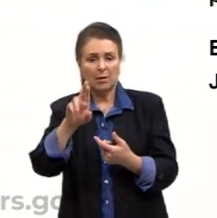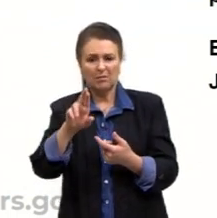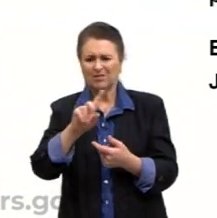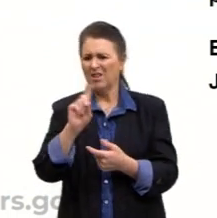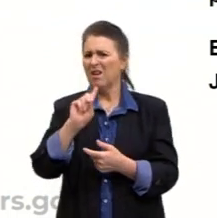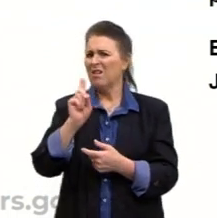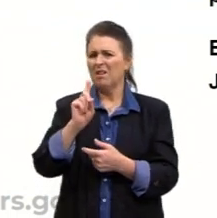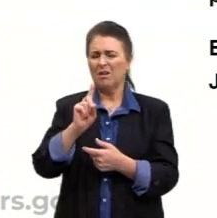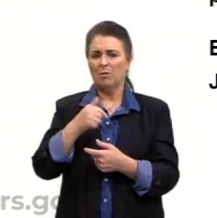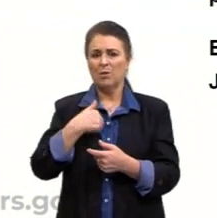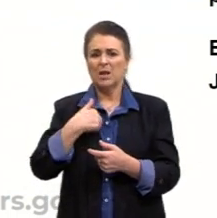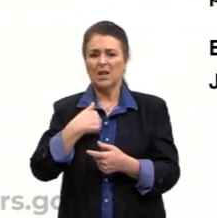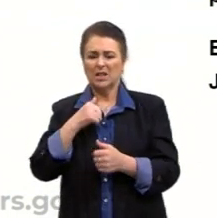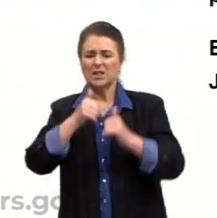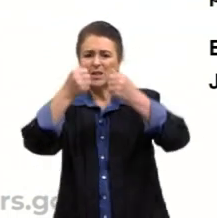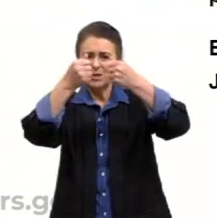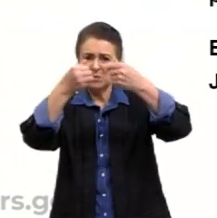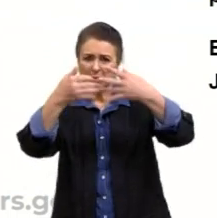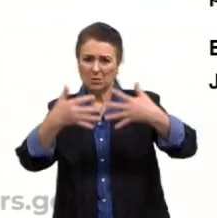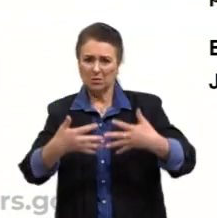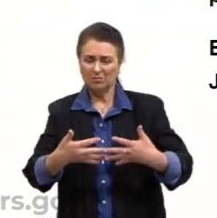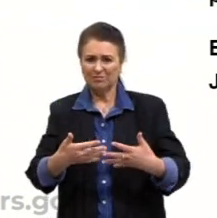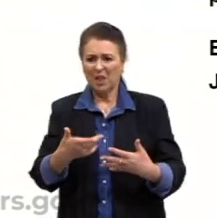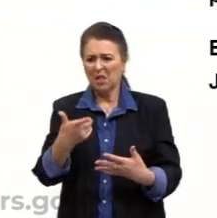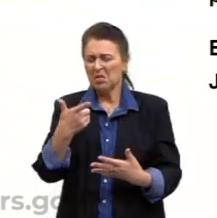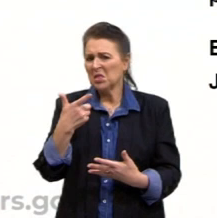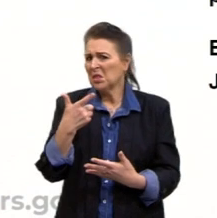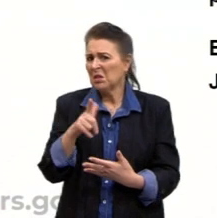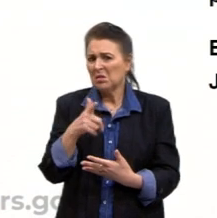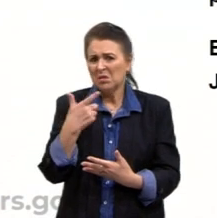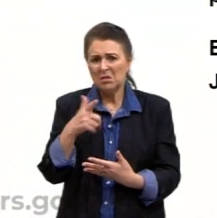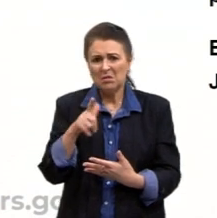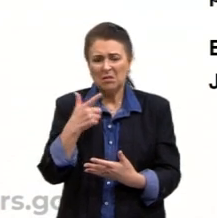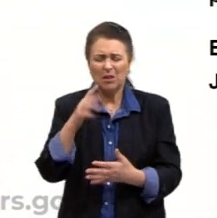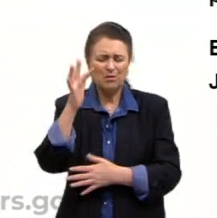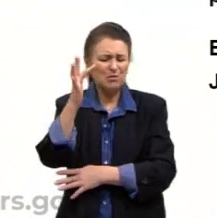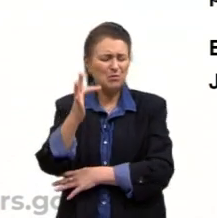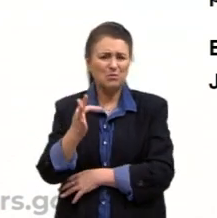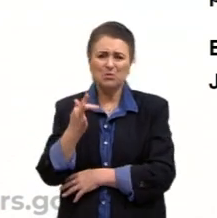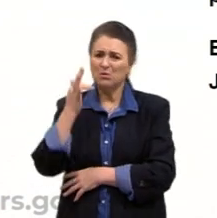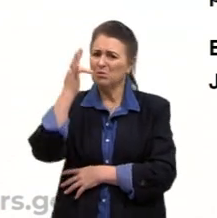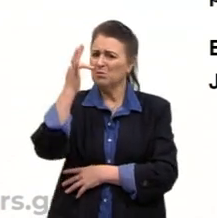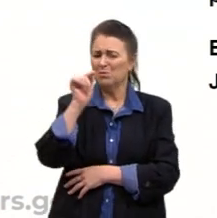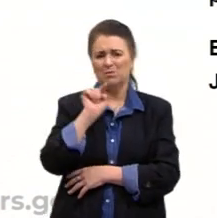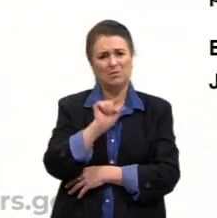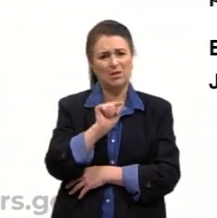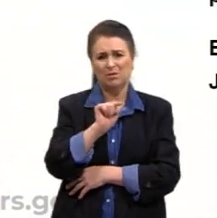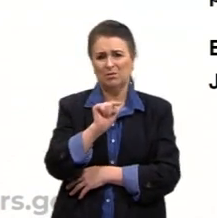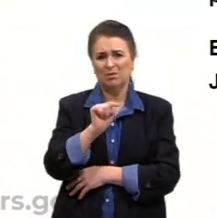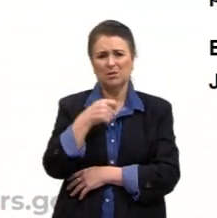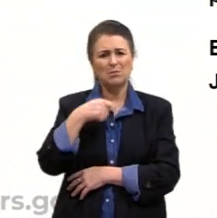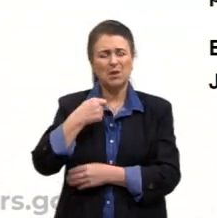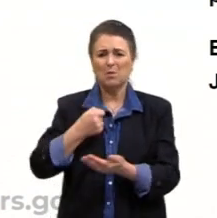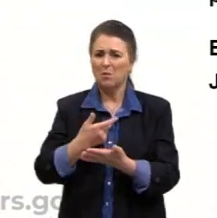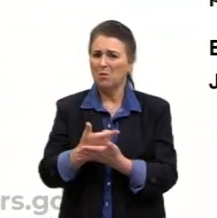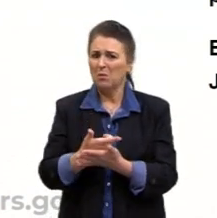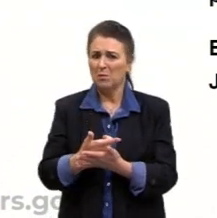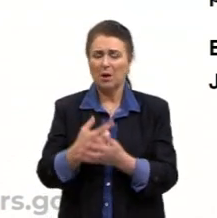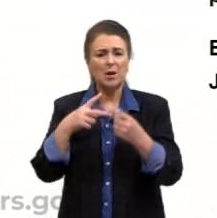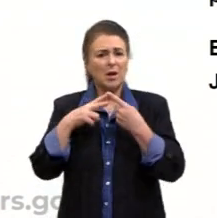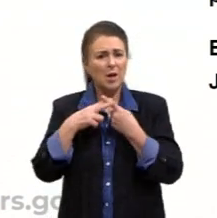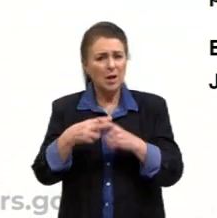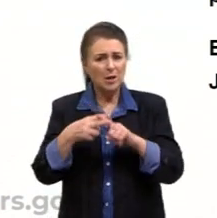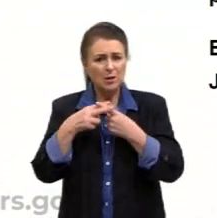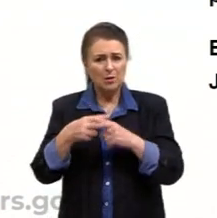que o cinematógrafo não tinha o menor futuro como espetáculo. Era um instrumento científico